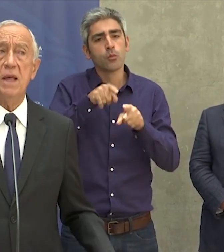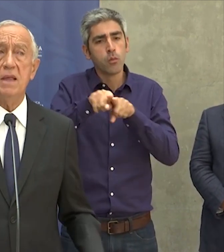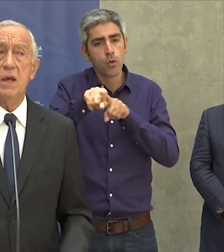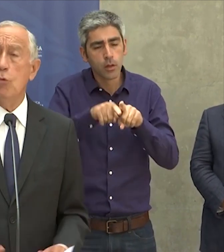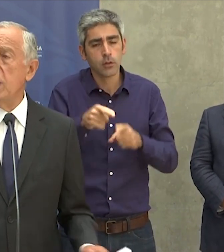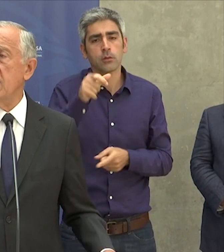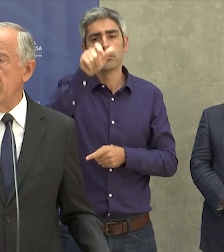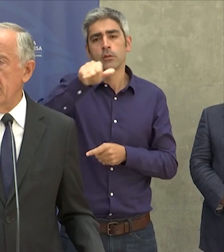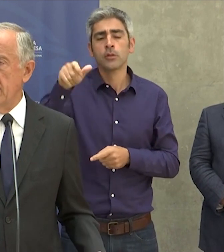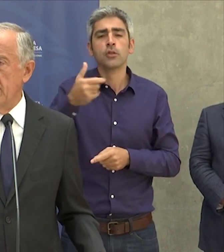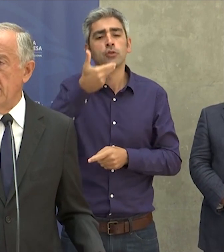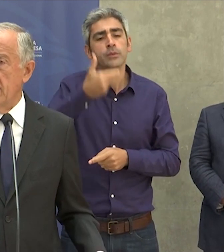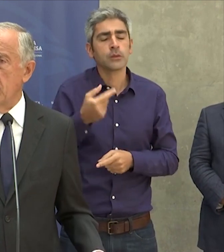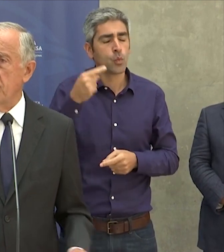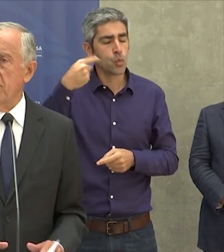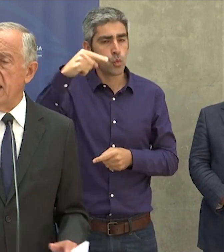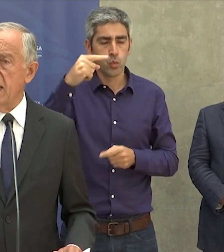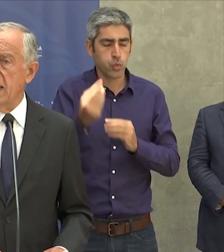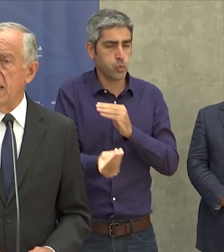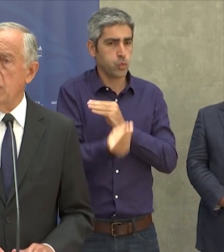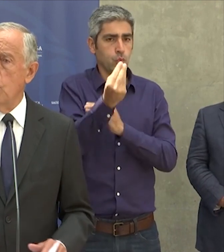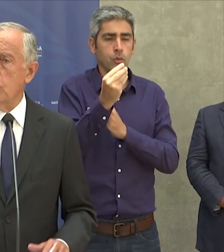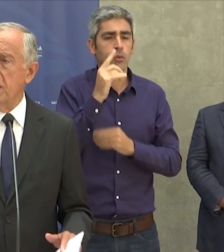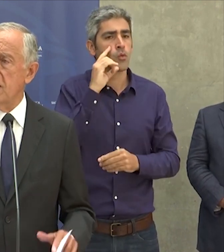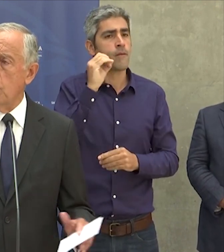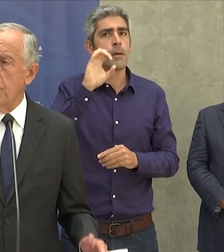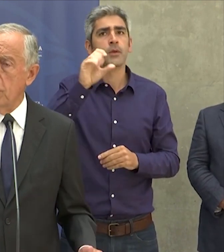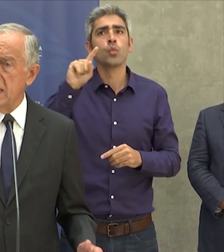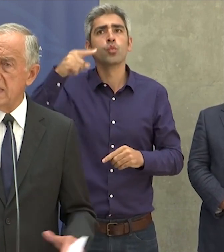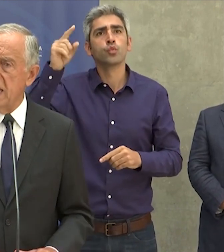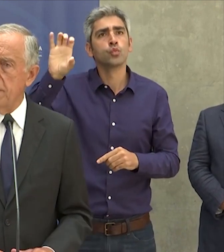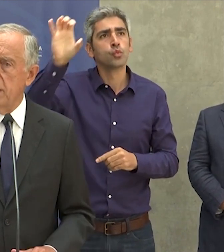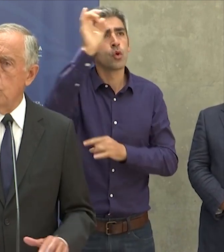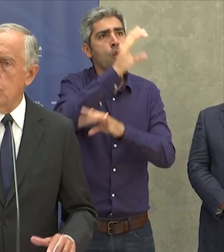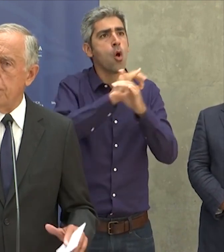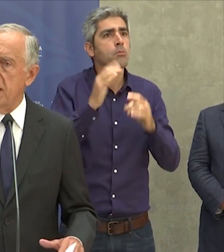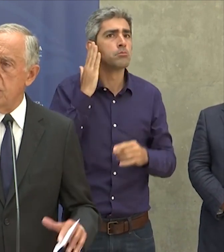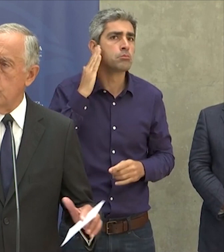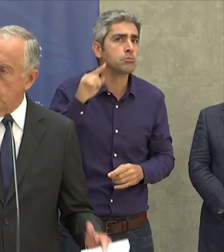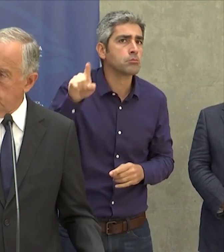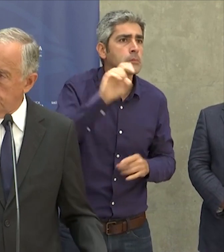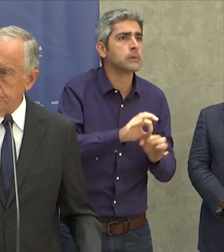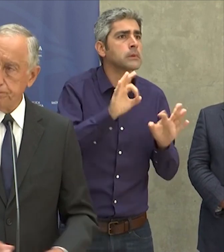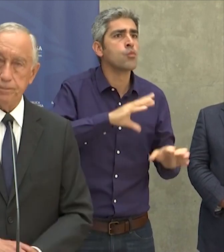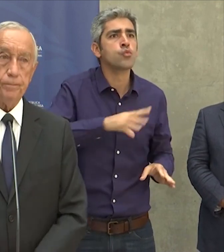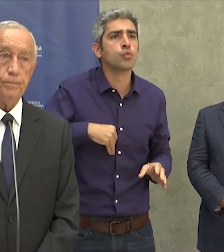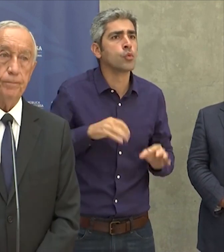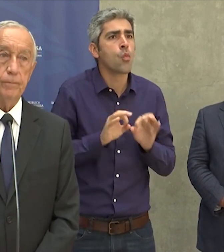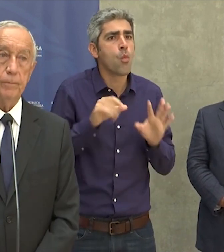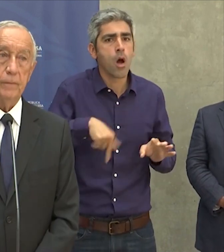uma experiência única, não verificada em nenhum outro país europeu e que saiba nenhum outro país no mundo.